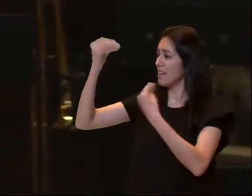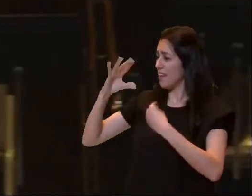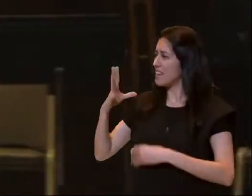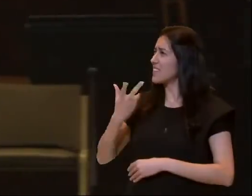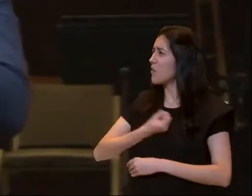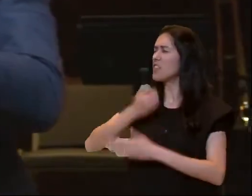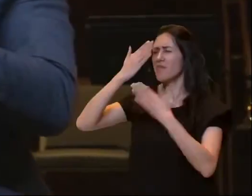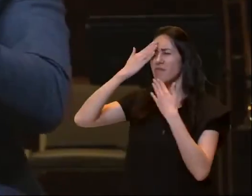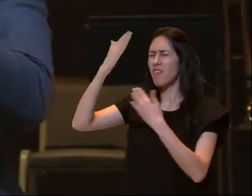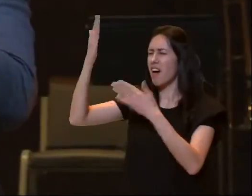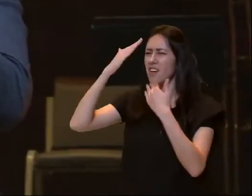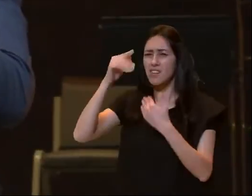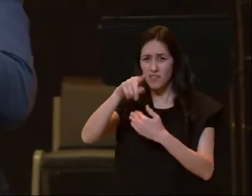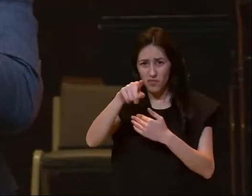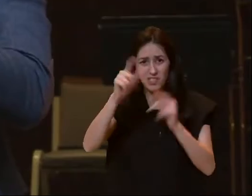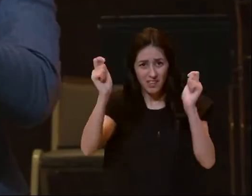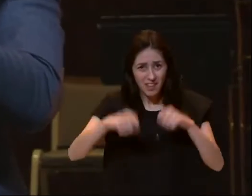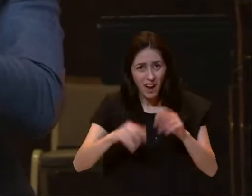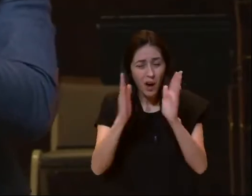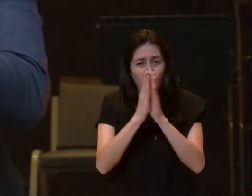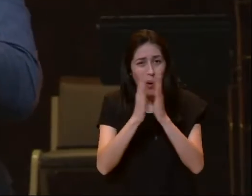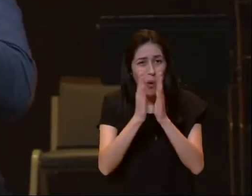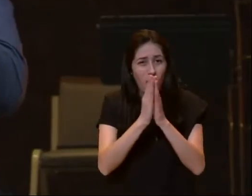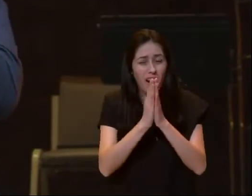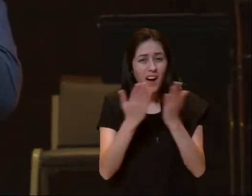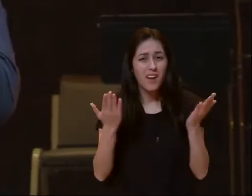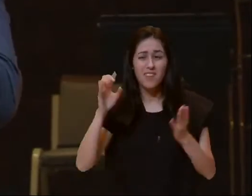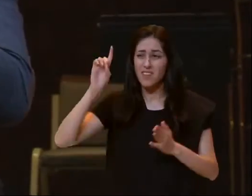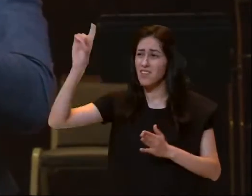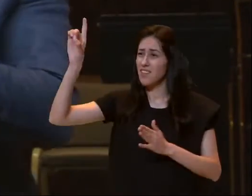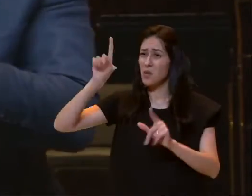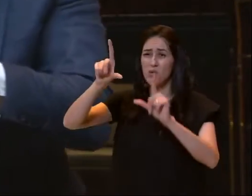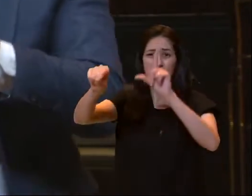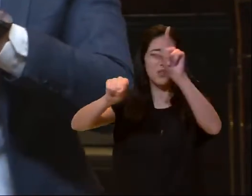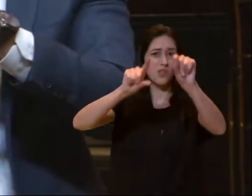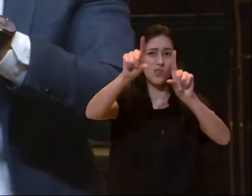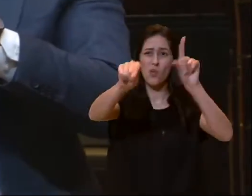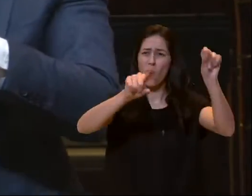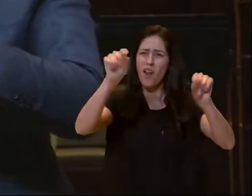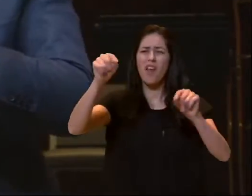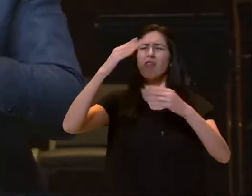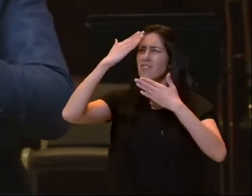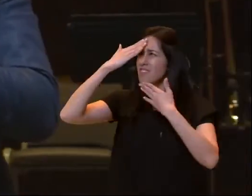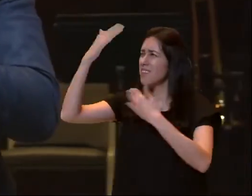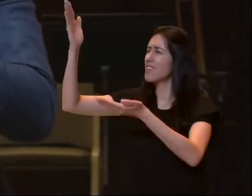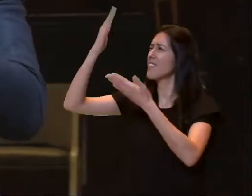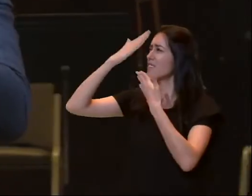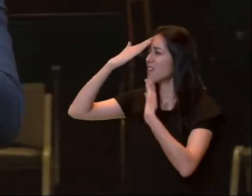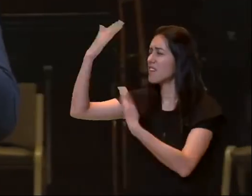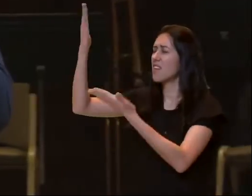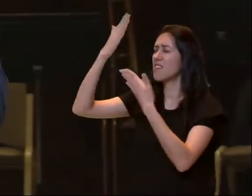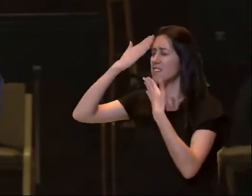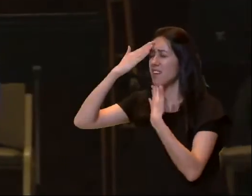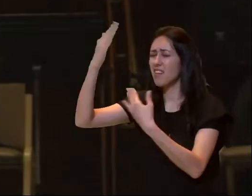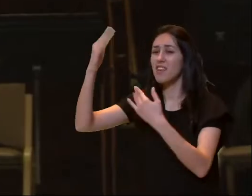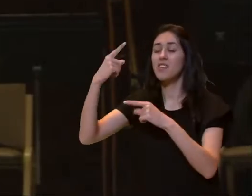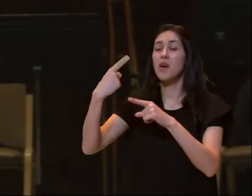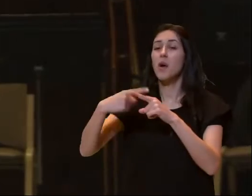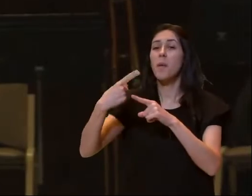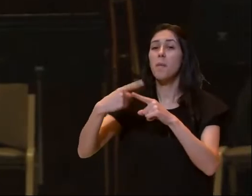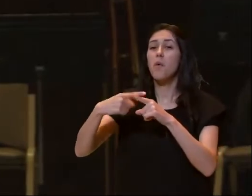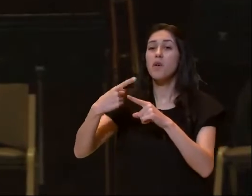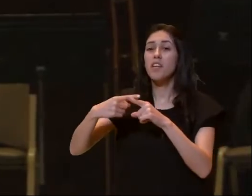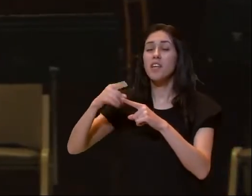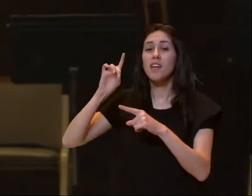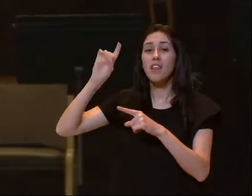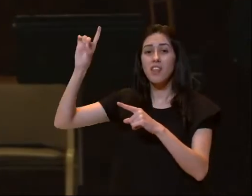você pode orar. Você é um escolhido de Deus. Agradeça, agradeça porque você tem um chuveiro com